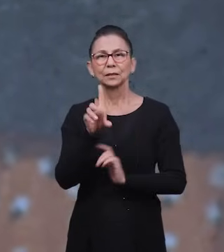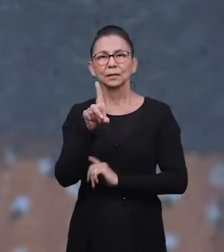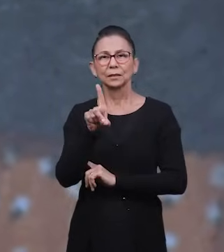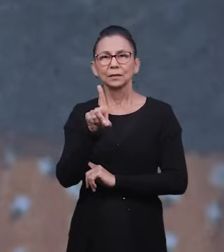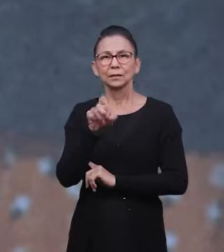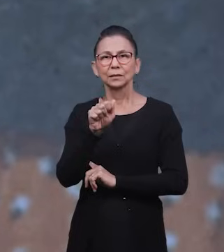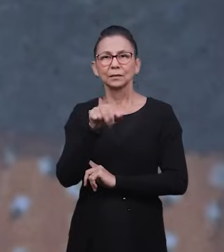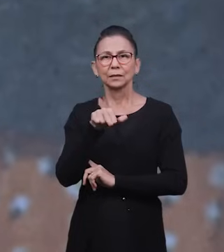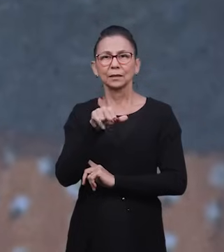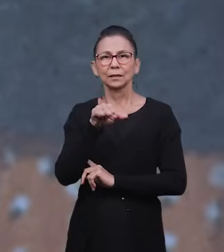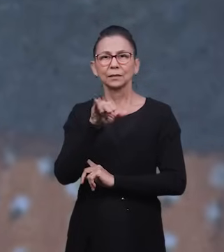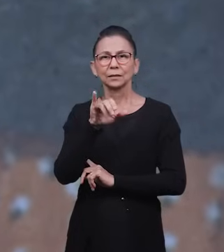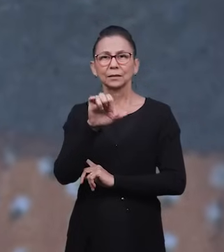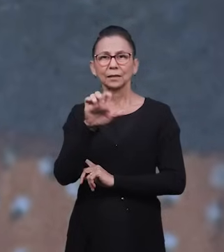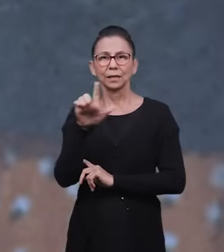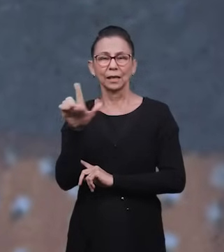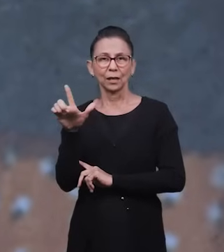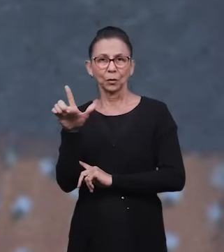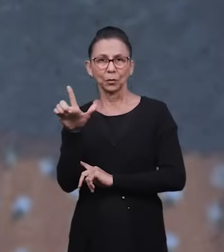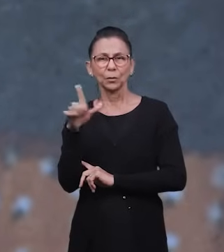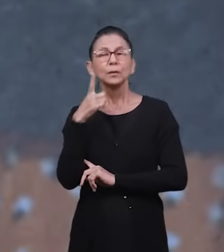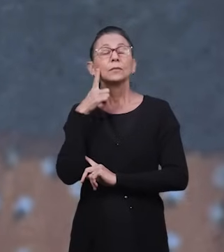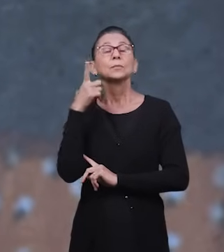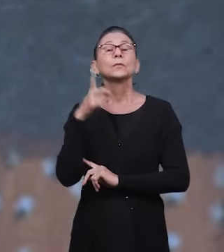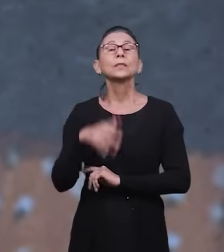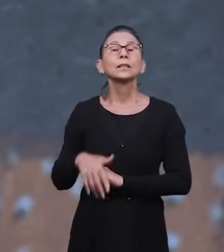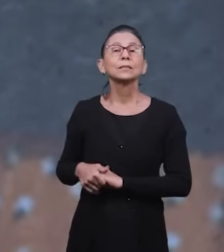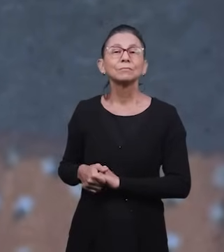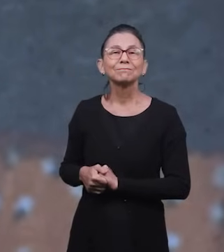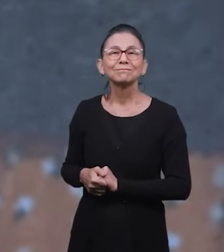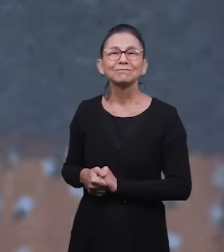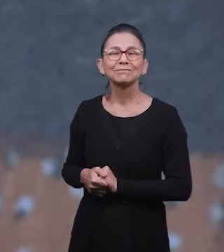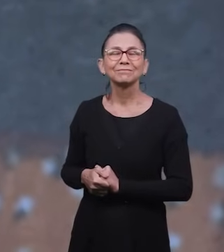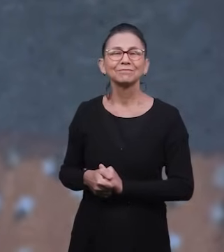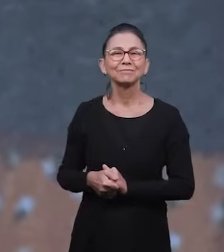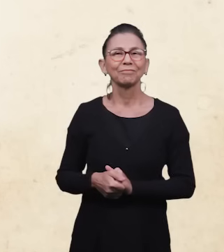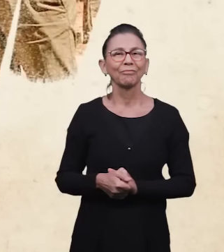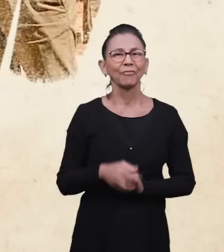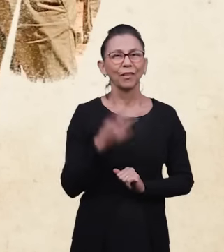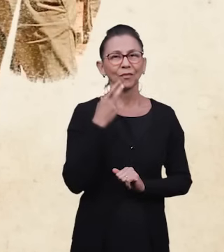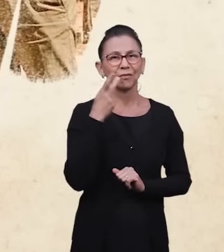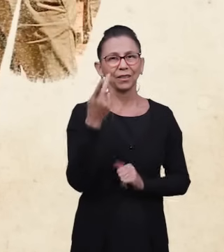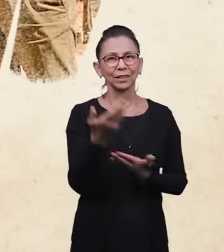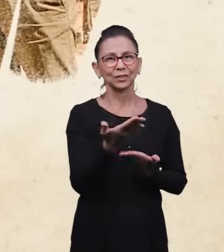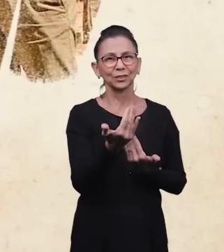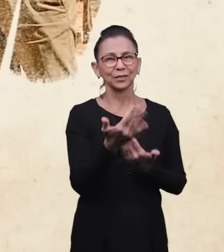irmão jovem Daniel Gueiros. Vamos ouvir o que o Daniel tem a dizer. Fala, jovem!